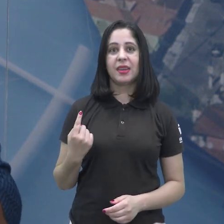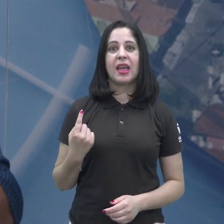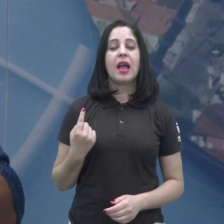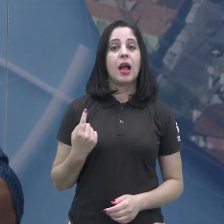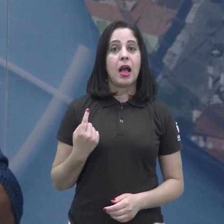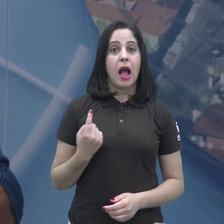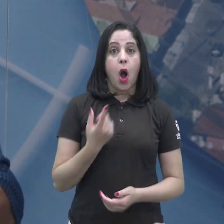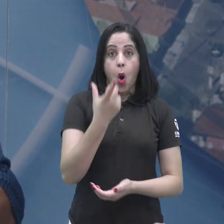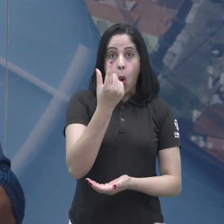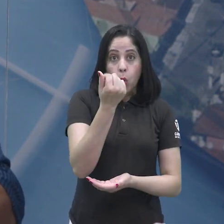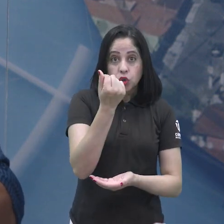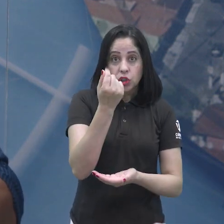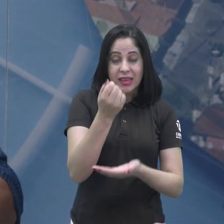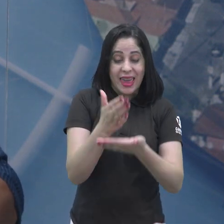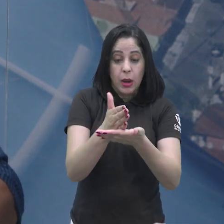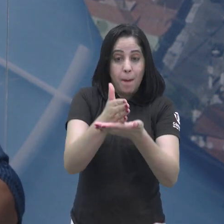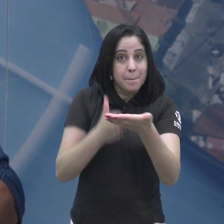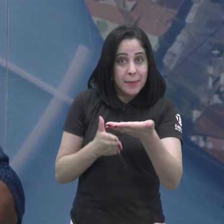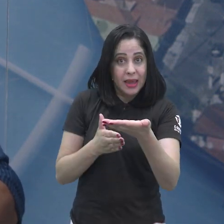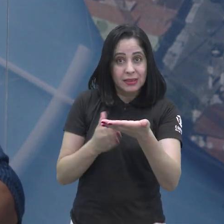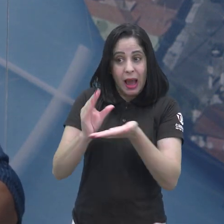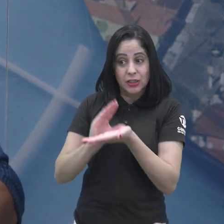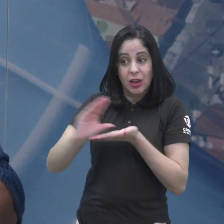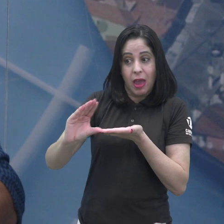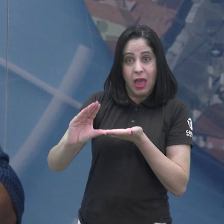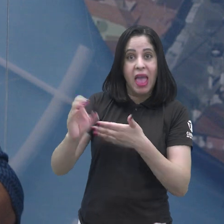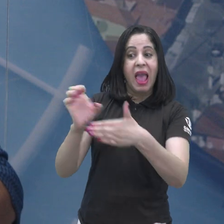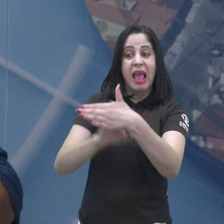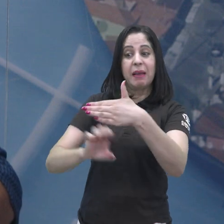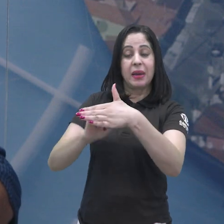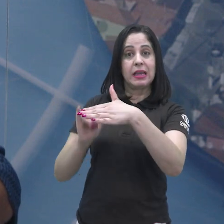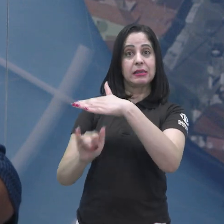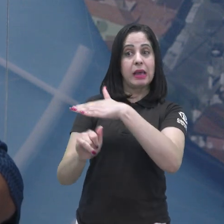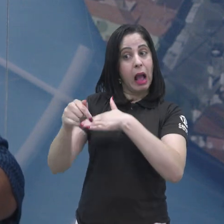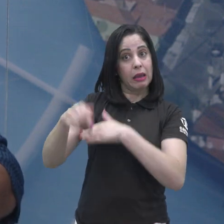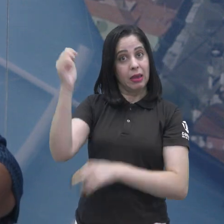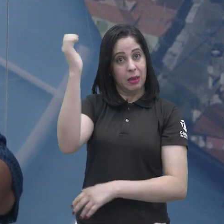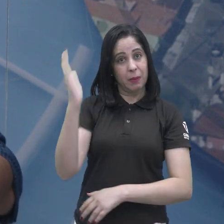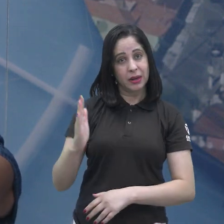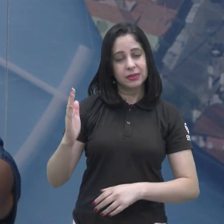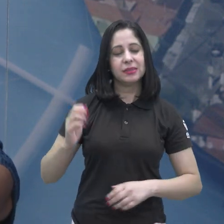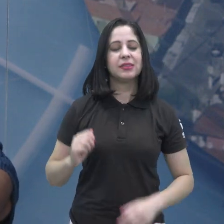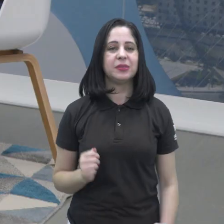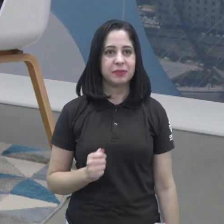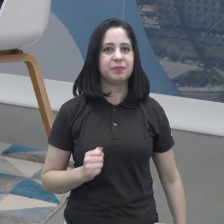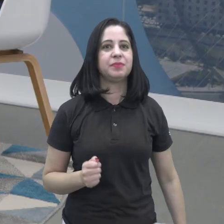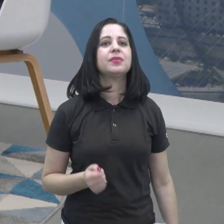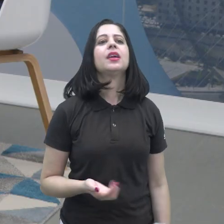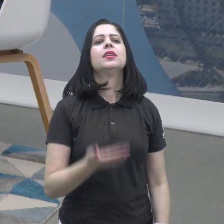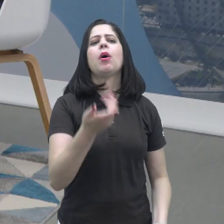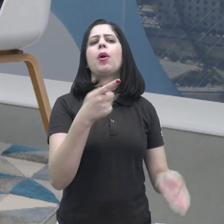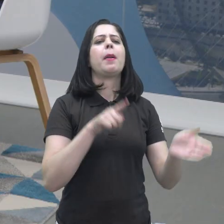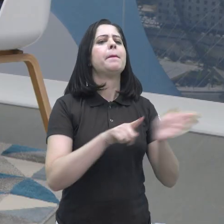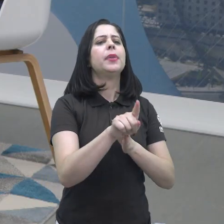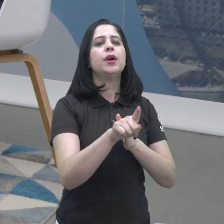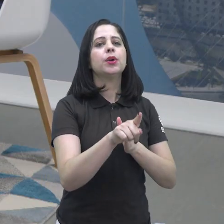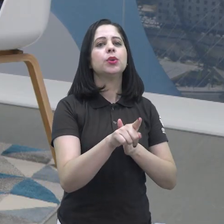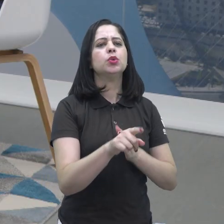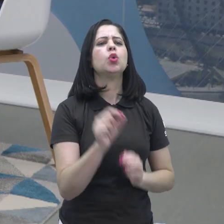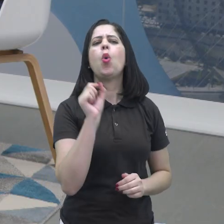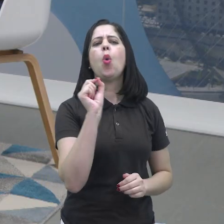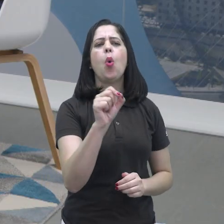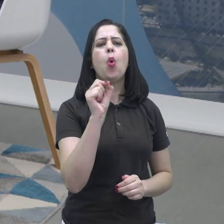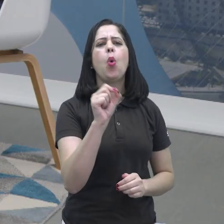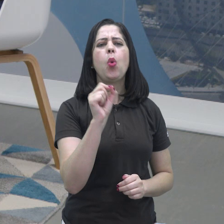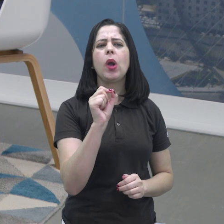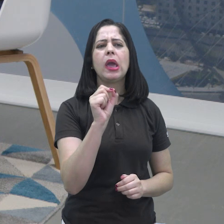da metade foi destinada para startups aqui do Brasil. E diante desse cenário, Luciana, eu pergunto,